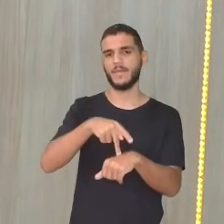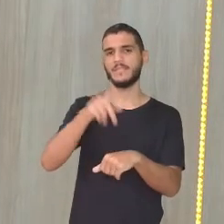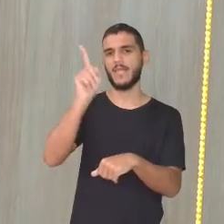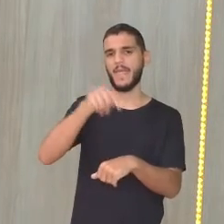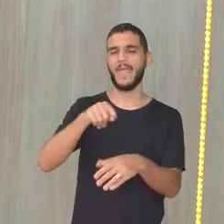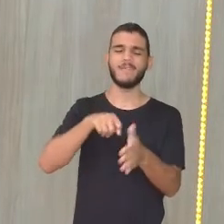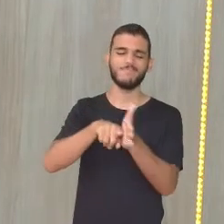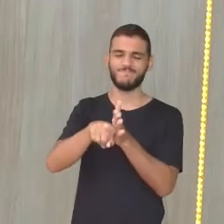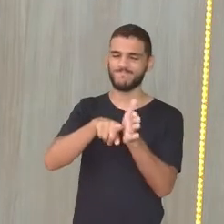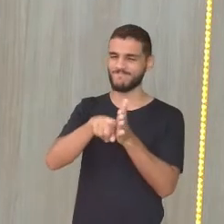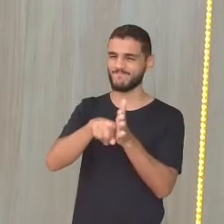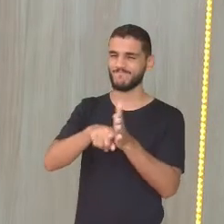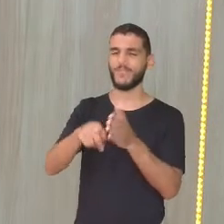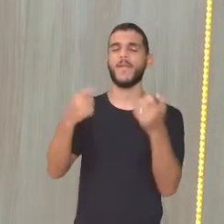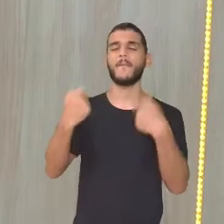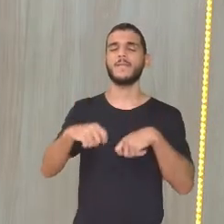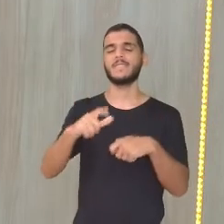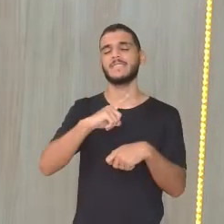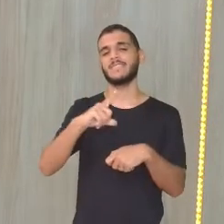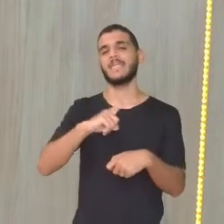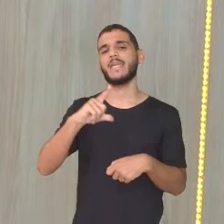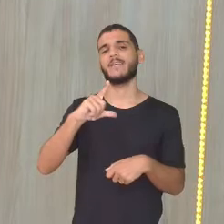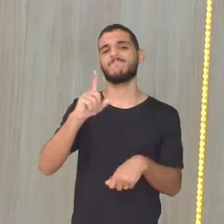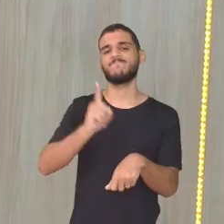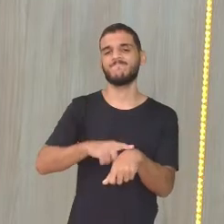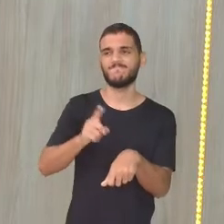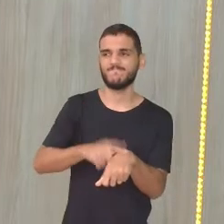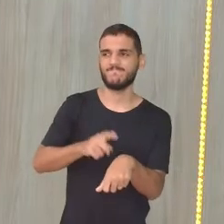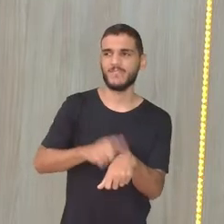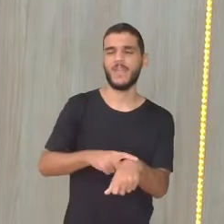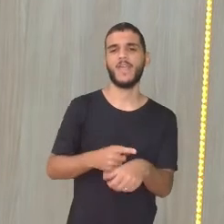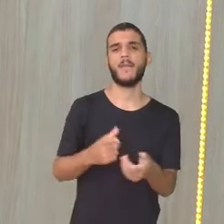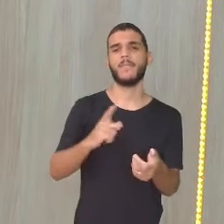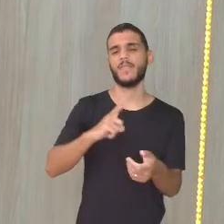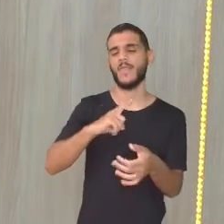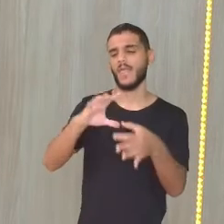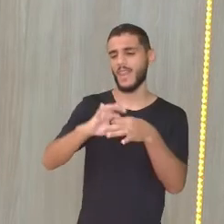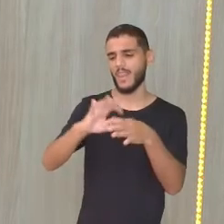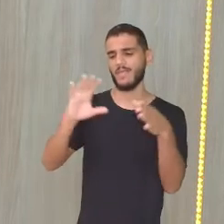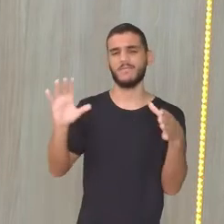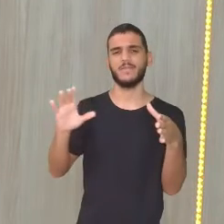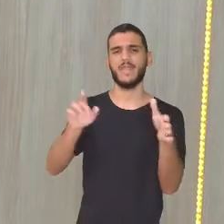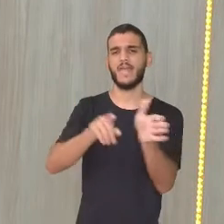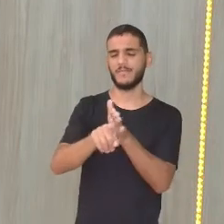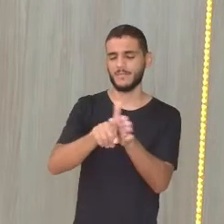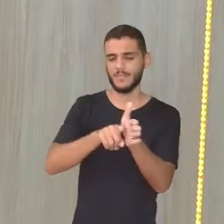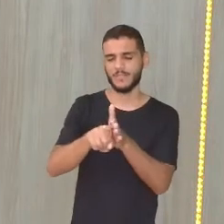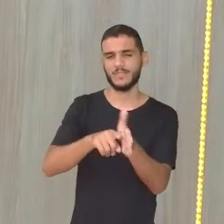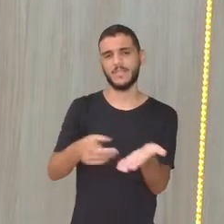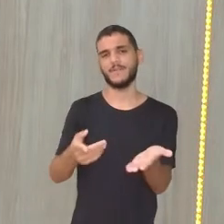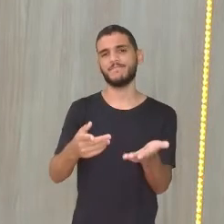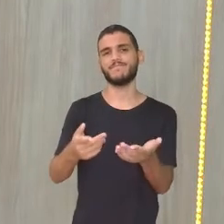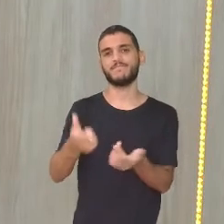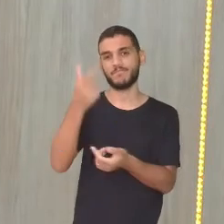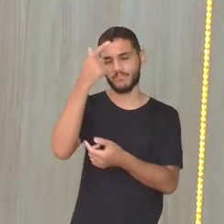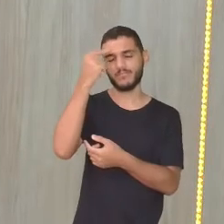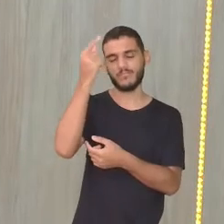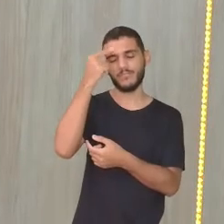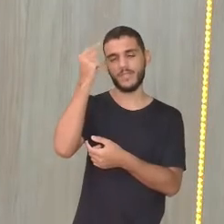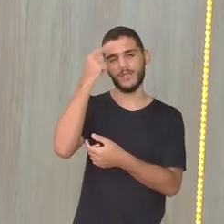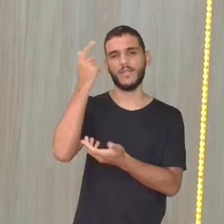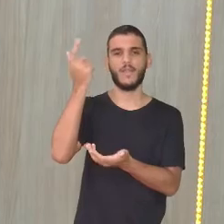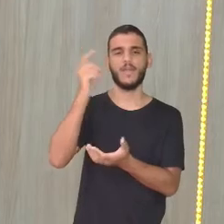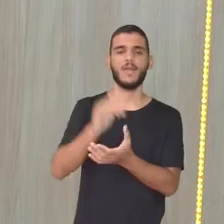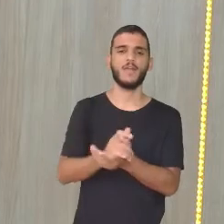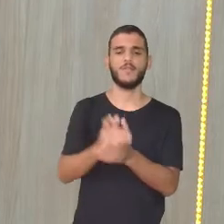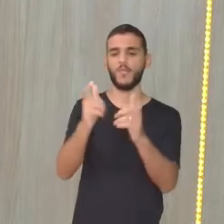pessoas precisam ter tempo, precisam ter a liberdade para pesquisar também, né? A universidade, os